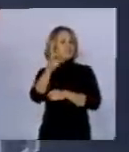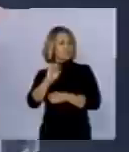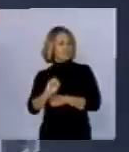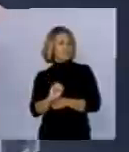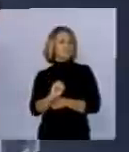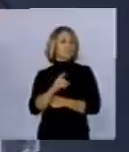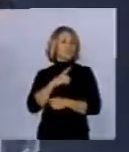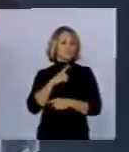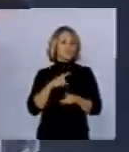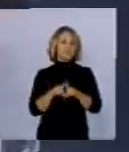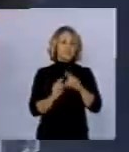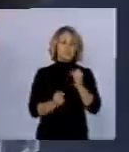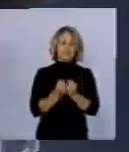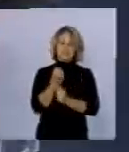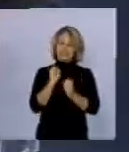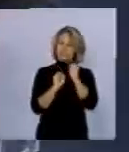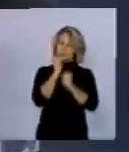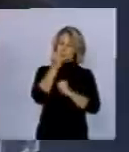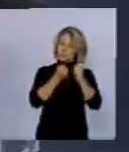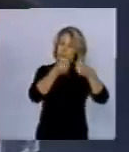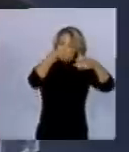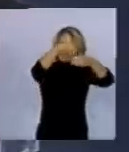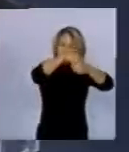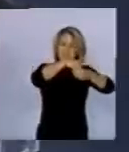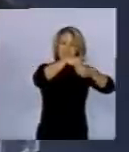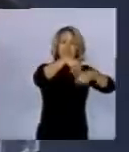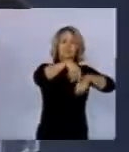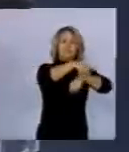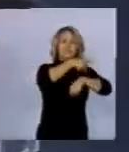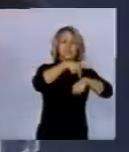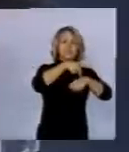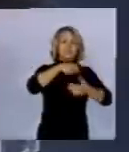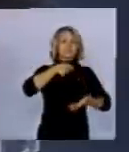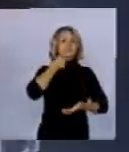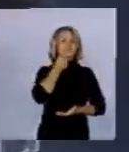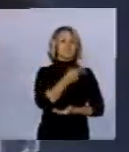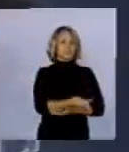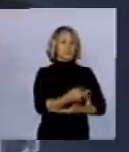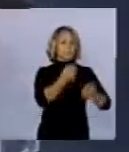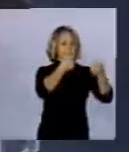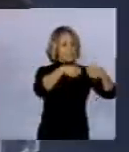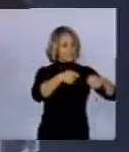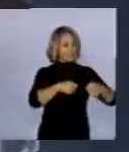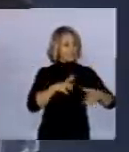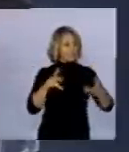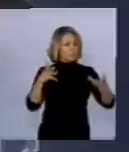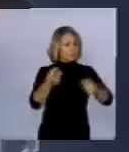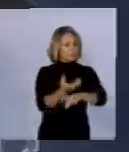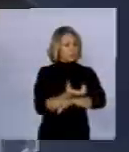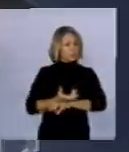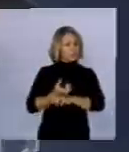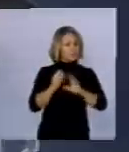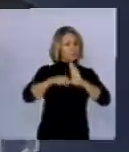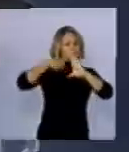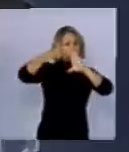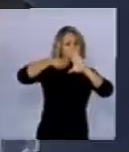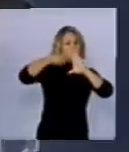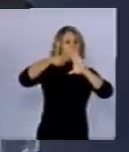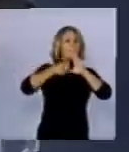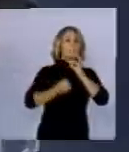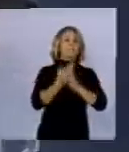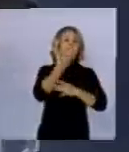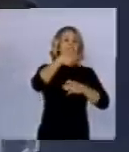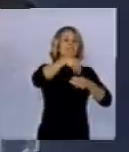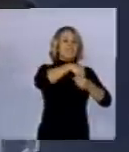fomentar a sua indústria local ele estabeleceu que todo o conteúdo produzido no país deveria ser independente das